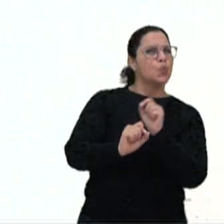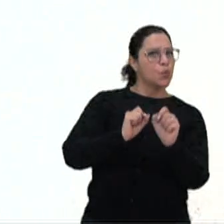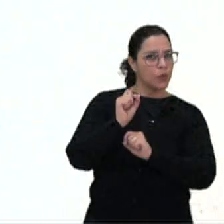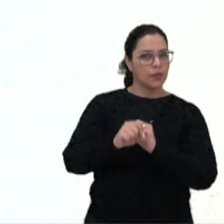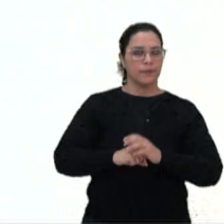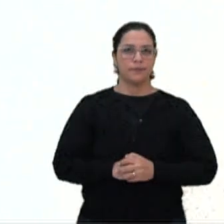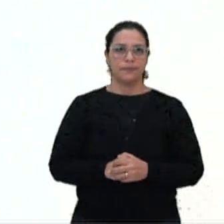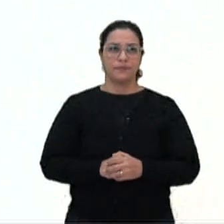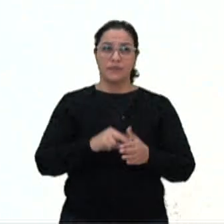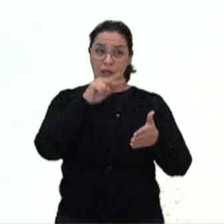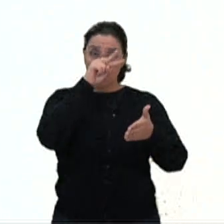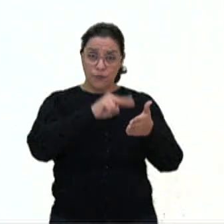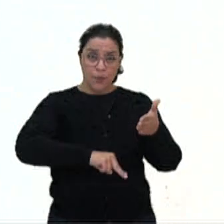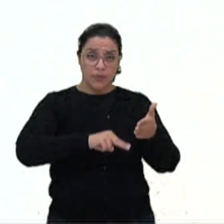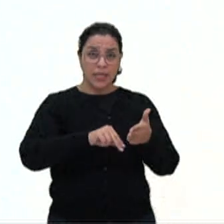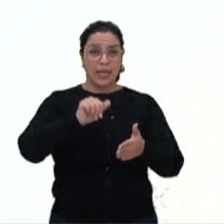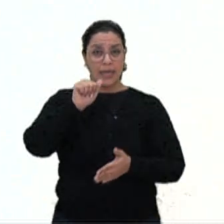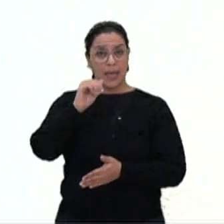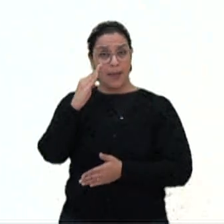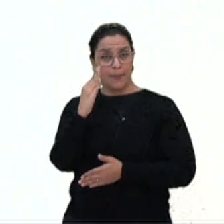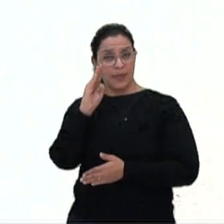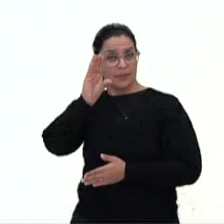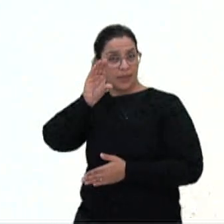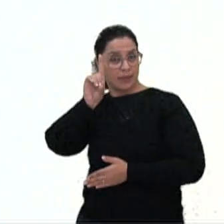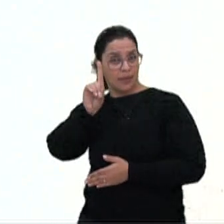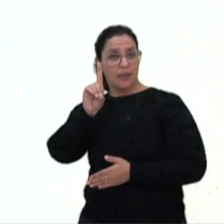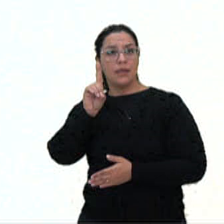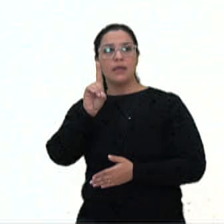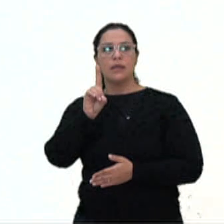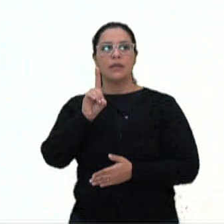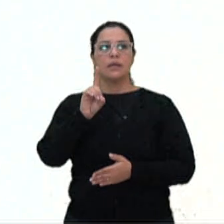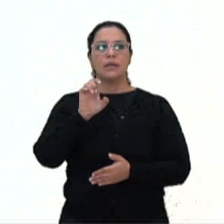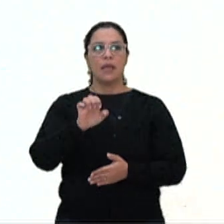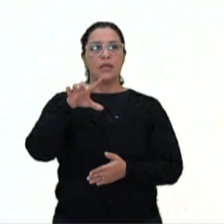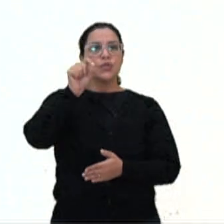de... Leiam as alternativas e digam para mim qual que é a correta.